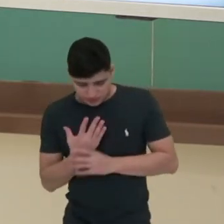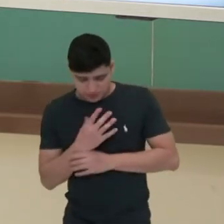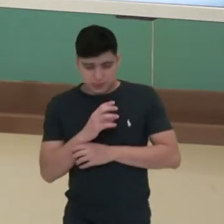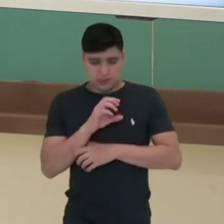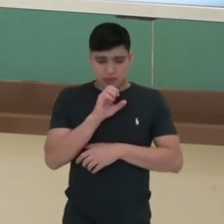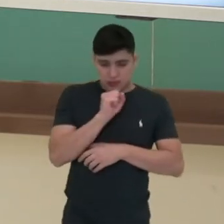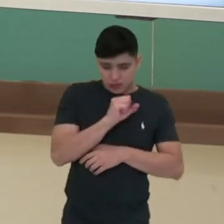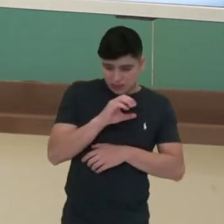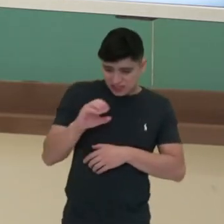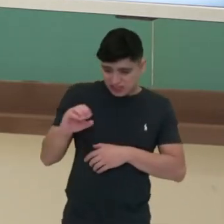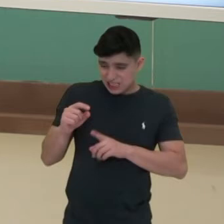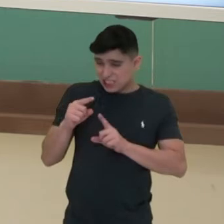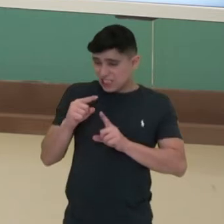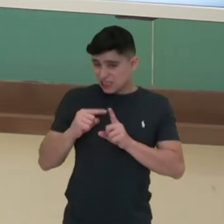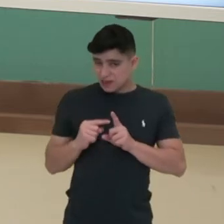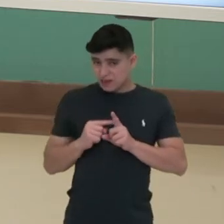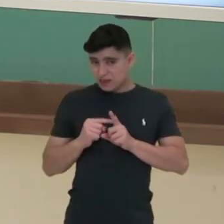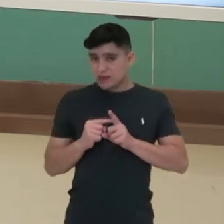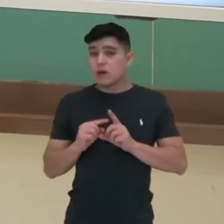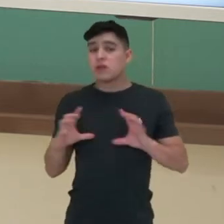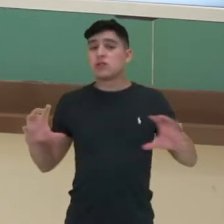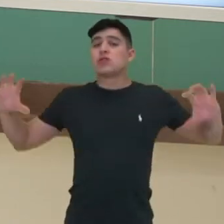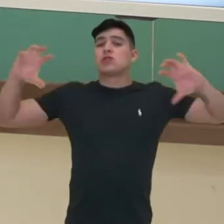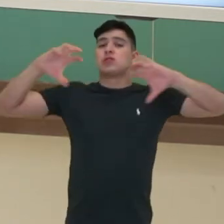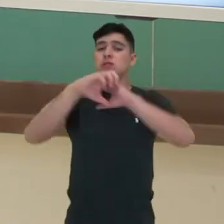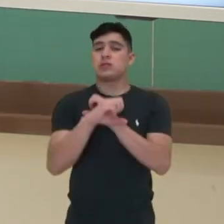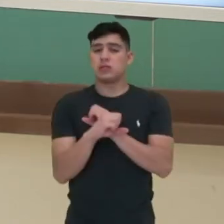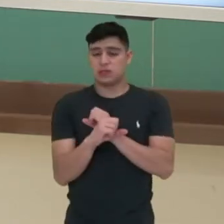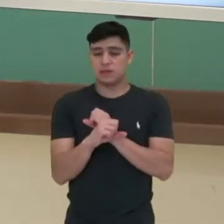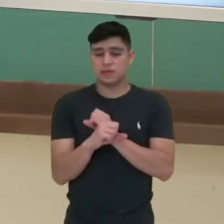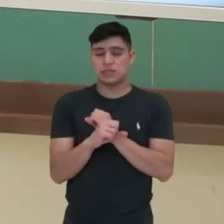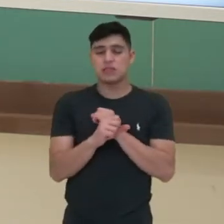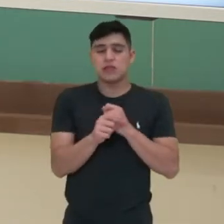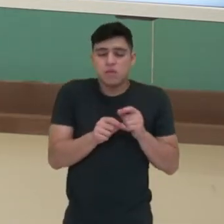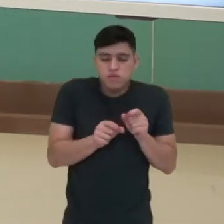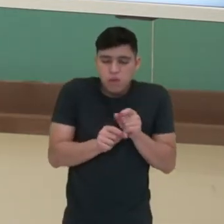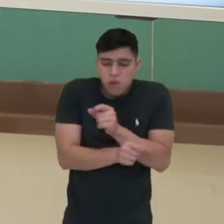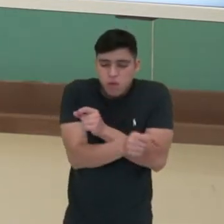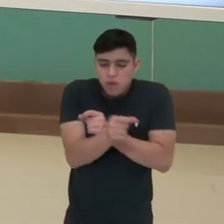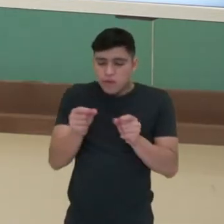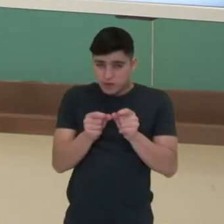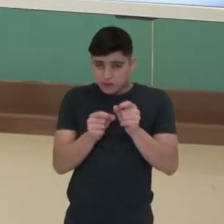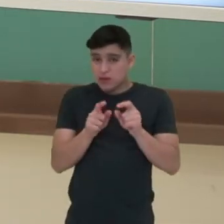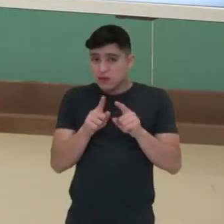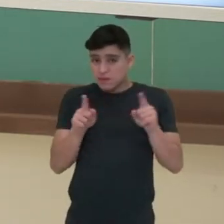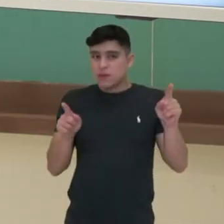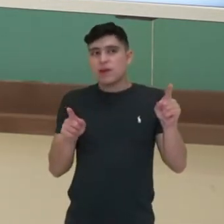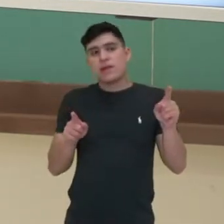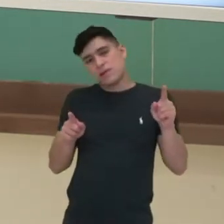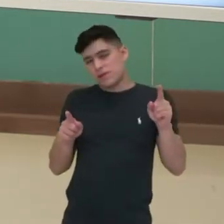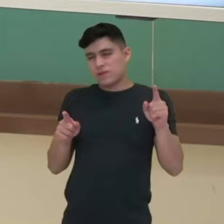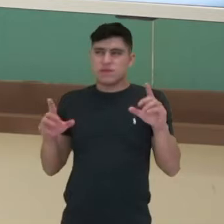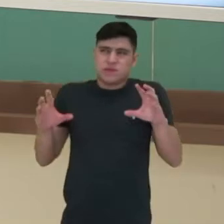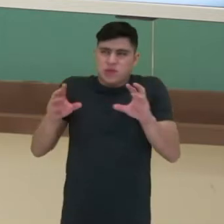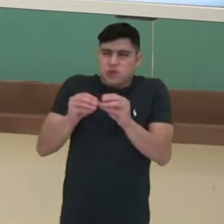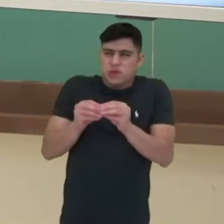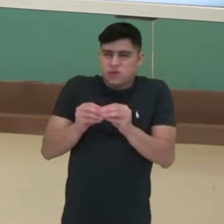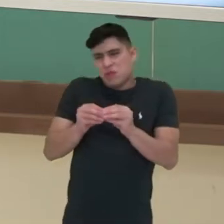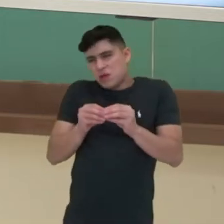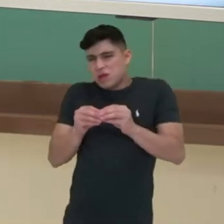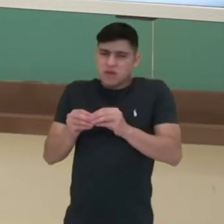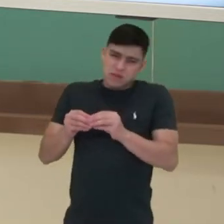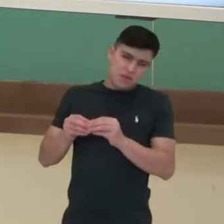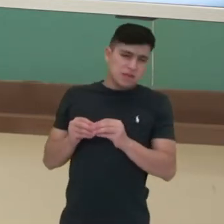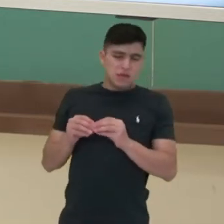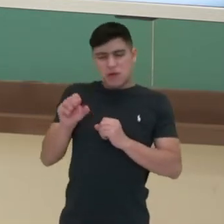800 indivíduos, tá? Então, é a quantidade de sementes na prática que surgiram. Claro que está arredondado, também por ser um exercício